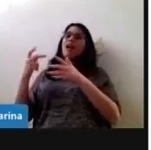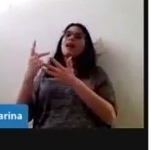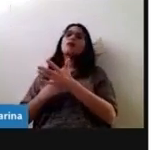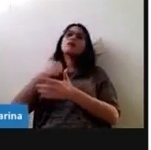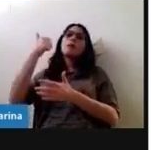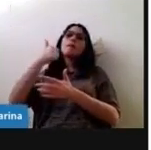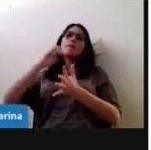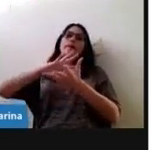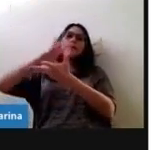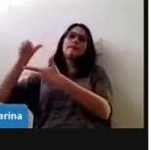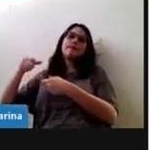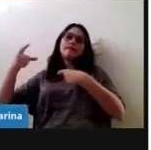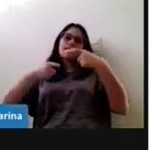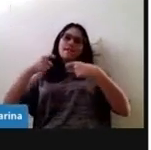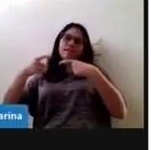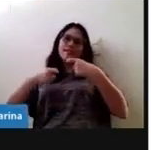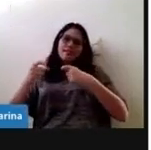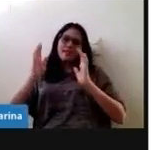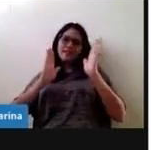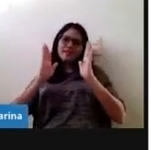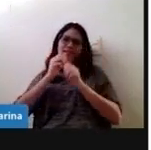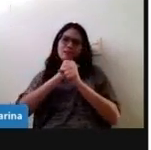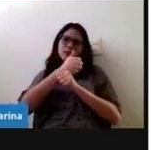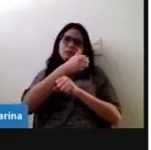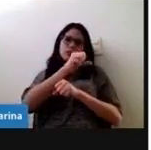foi de 1914 a 1918.